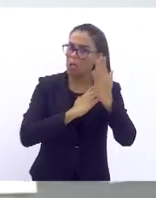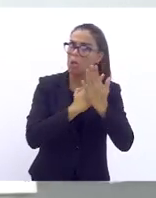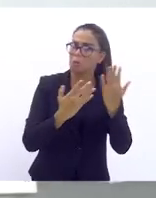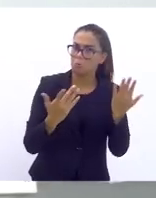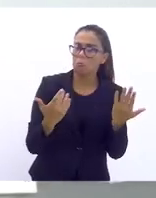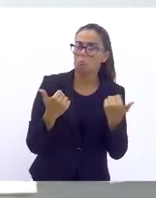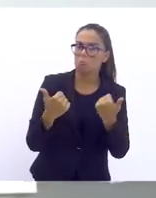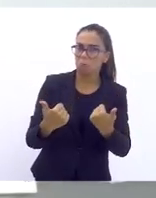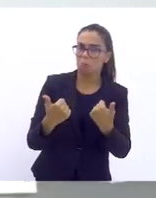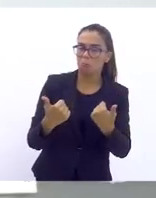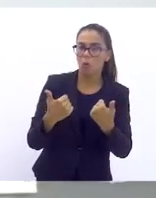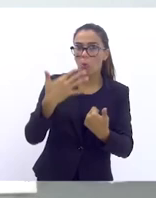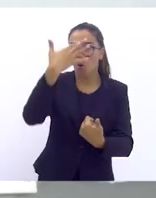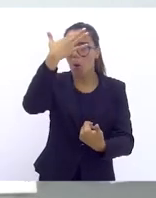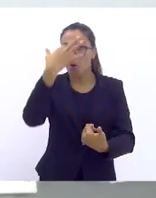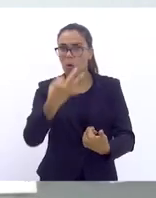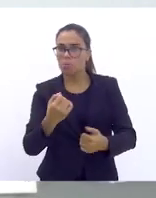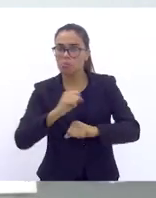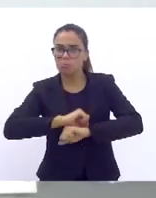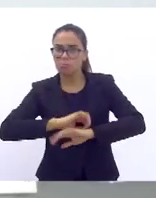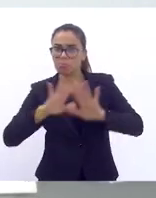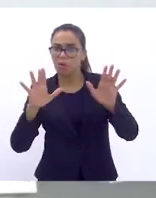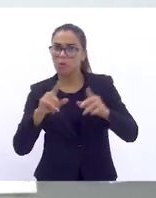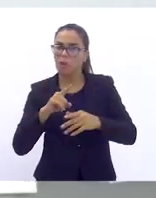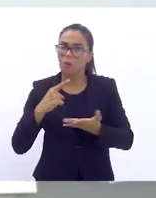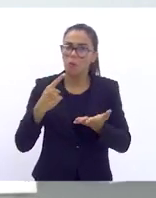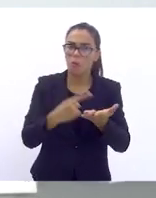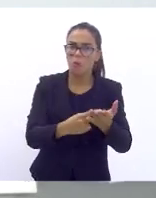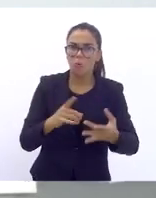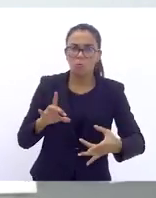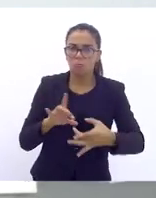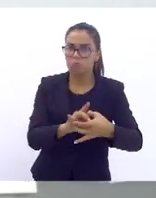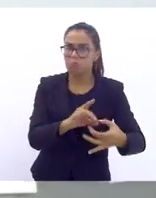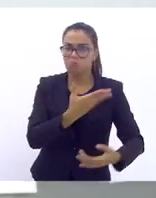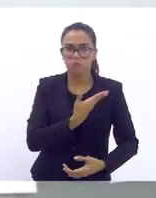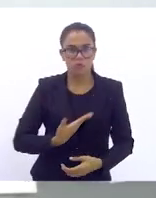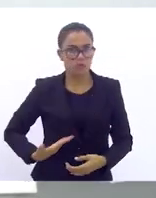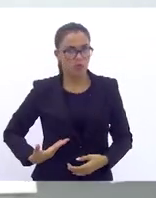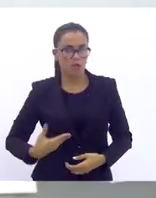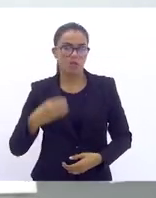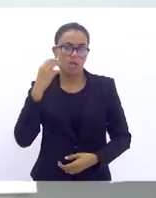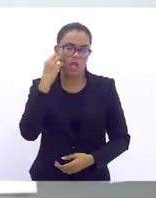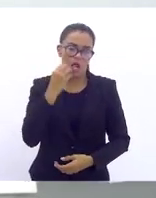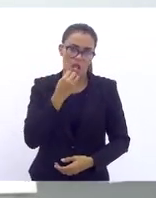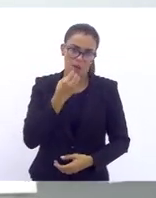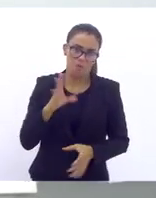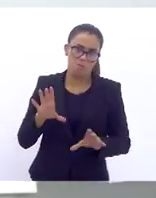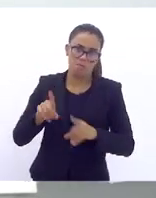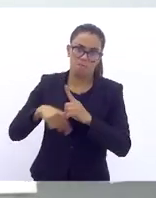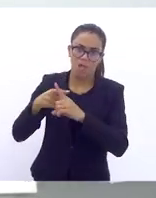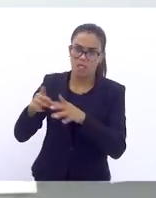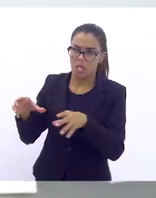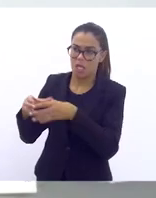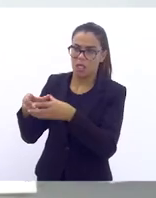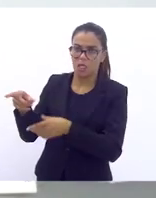uma compreensão e um compromisso do estado do Governo Cláudio Castro de sua equipe de implantação